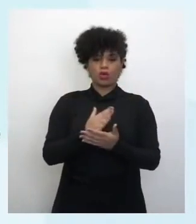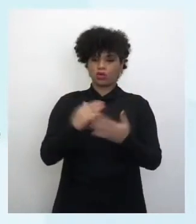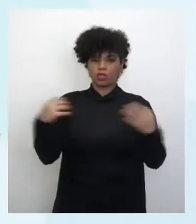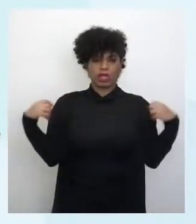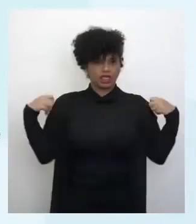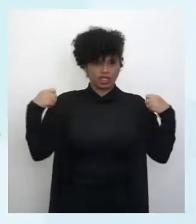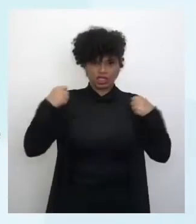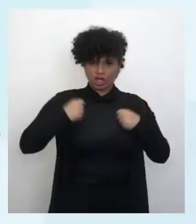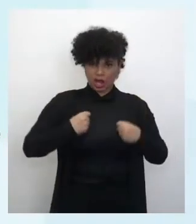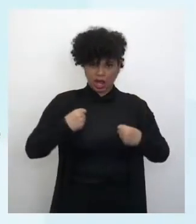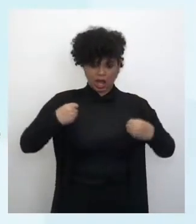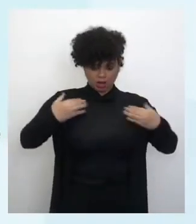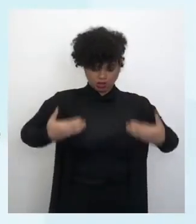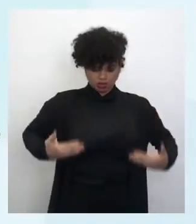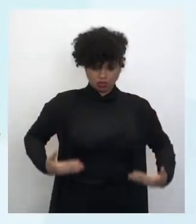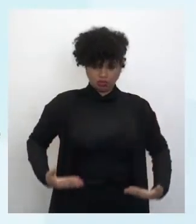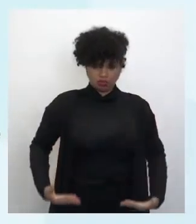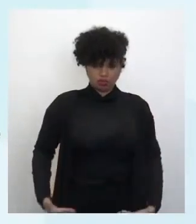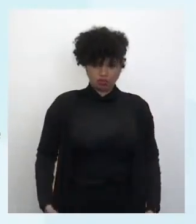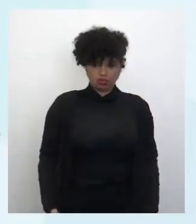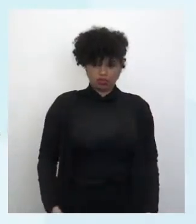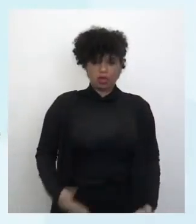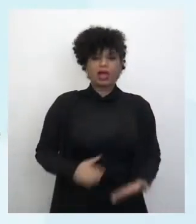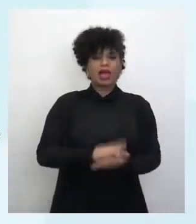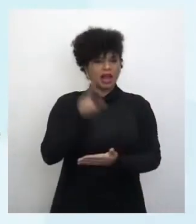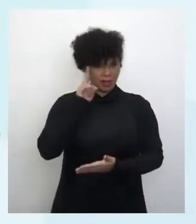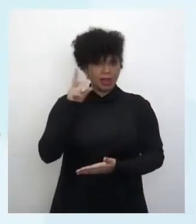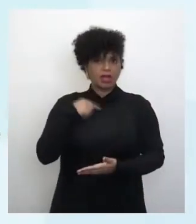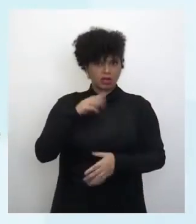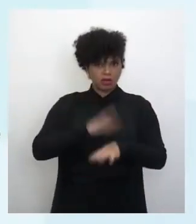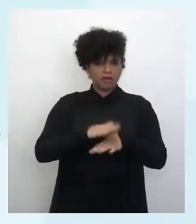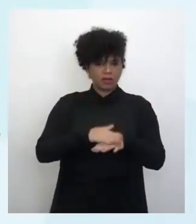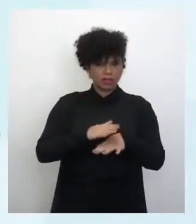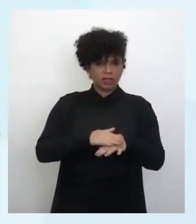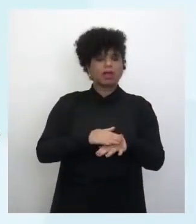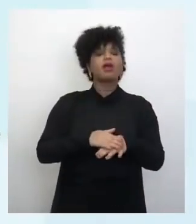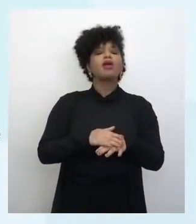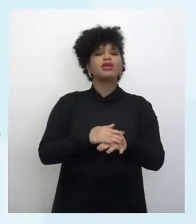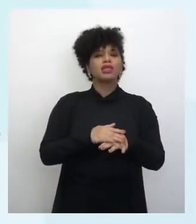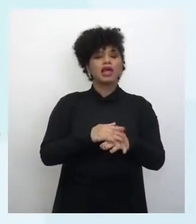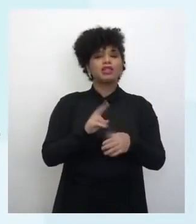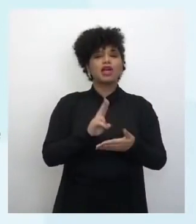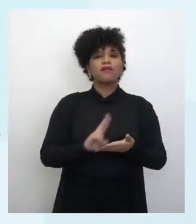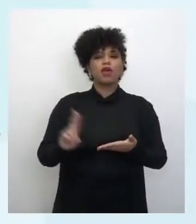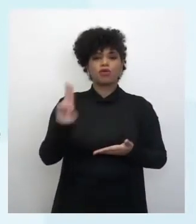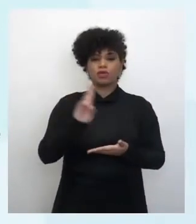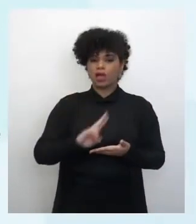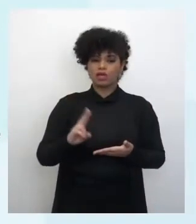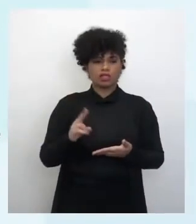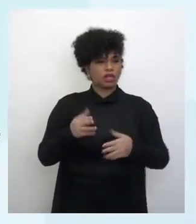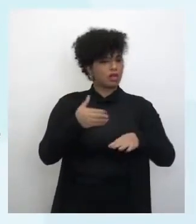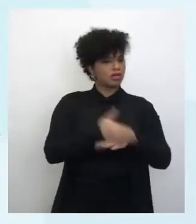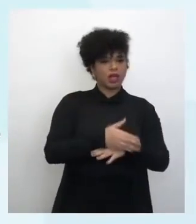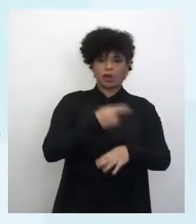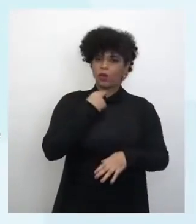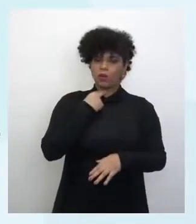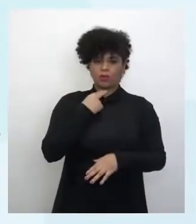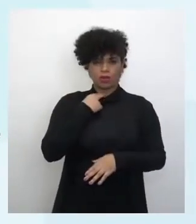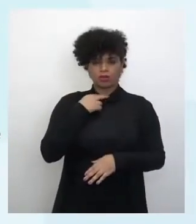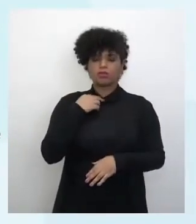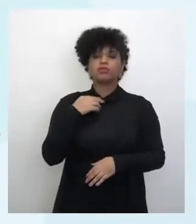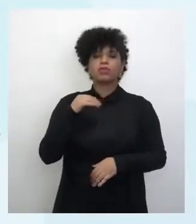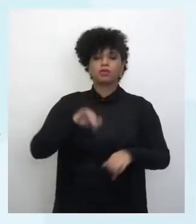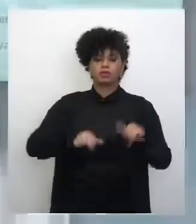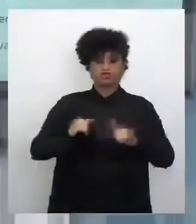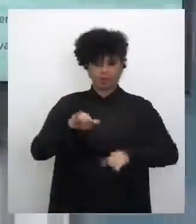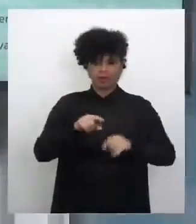se você não tiver jaleco, até quando eu fazia faculdade. Se a gente tivesse sem jaleco, o professor não deixava a gente entrar na aula experimental, porque